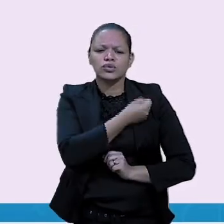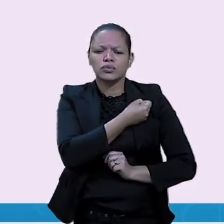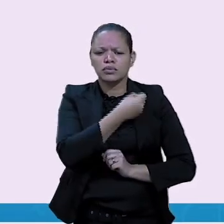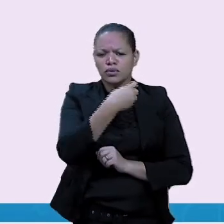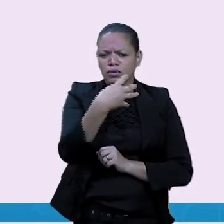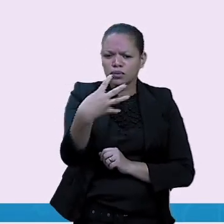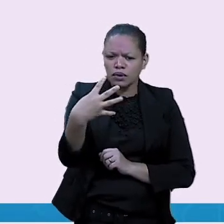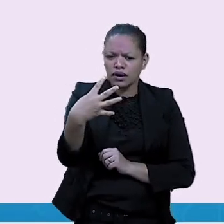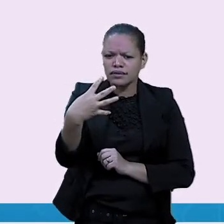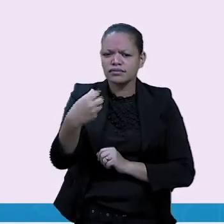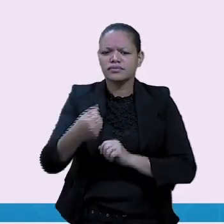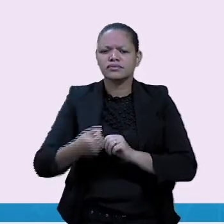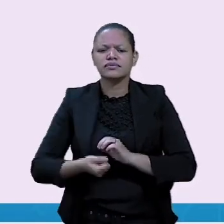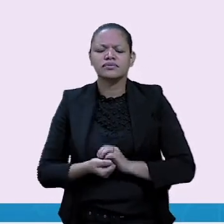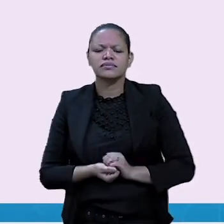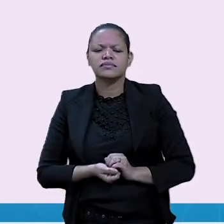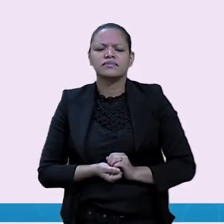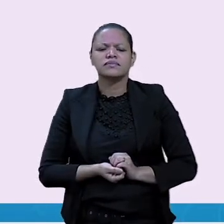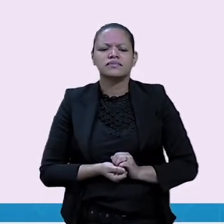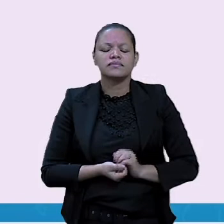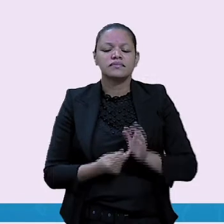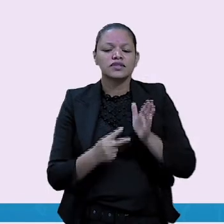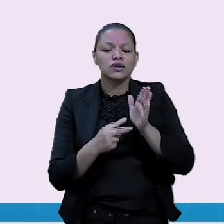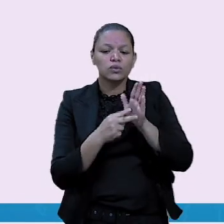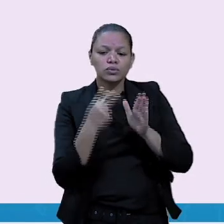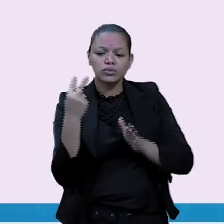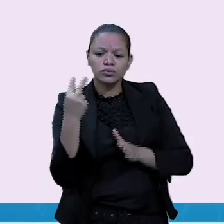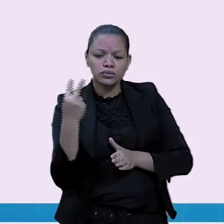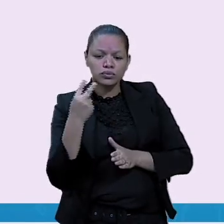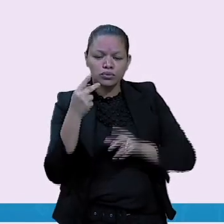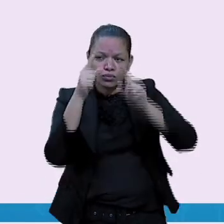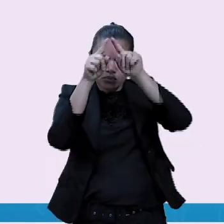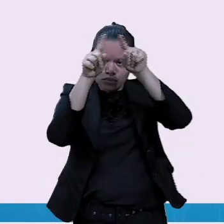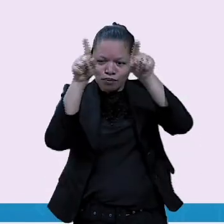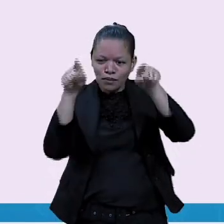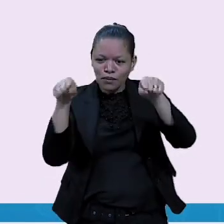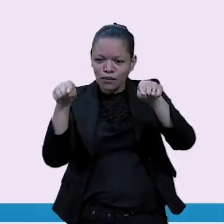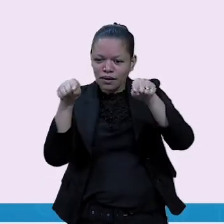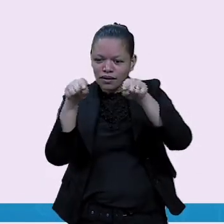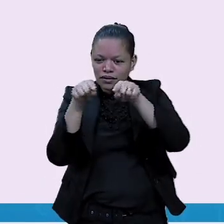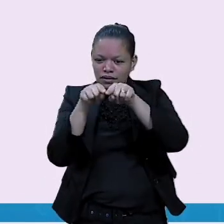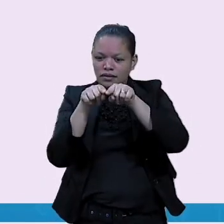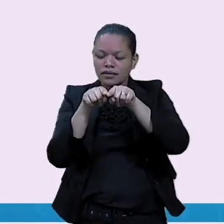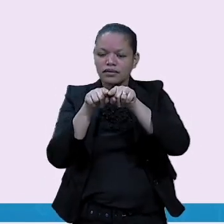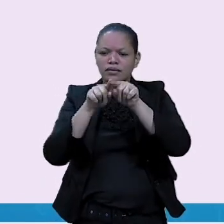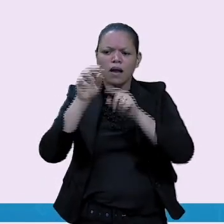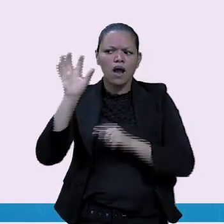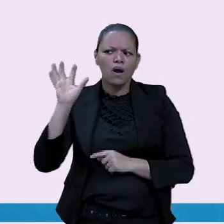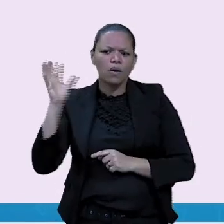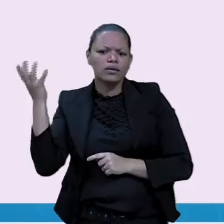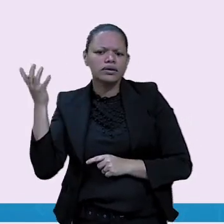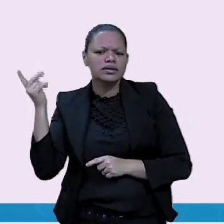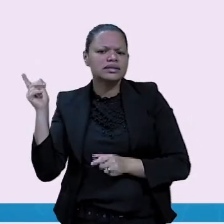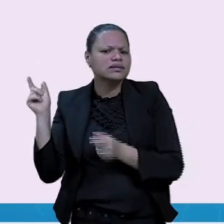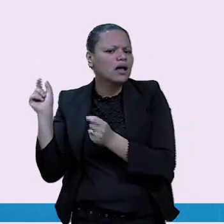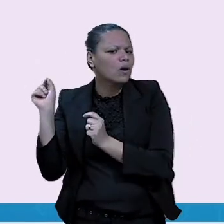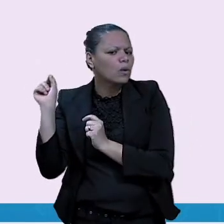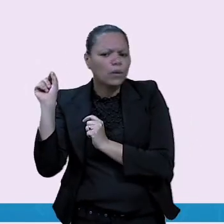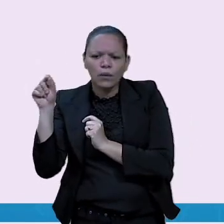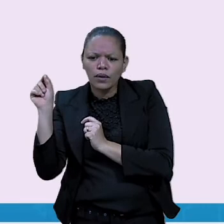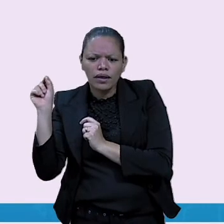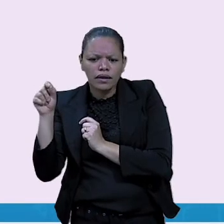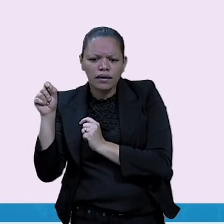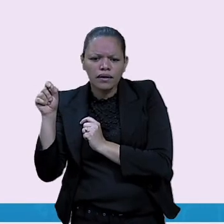observar, ó, o segundo quadrinho. O que aconteceu lá no segundo quadrinho,